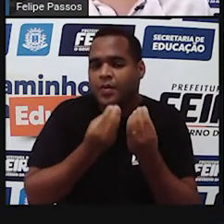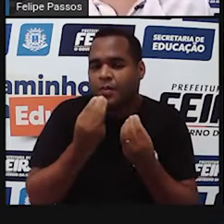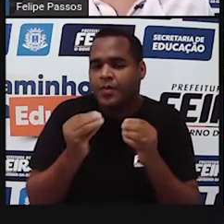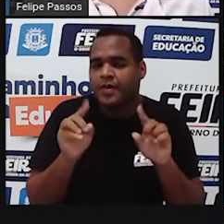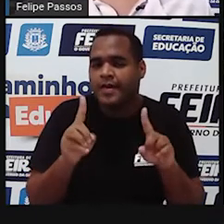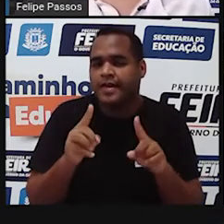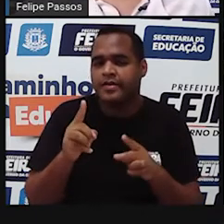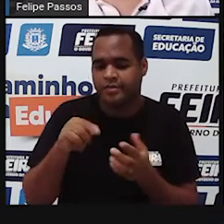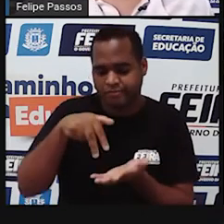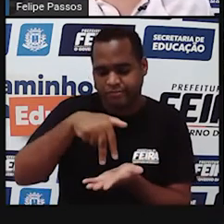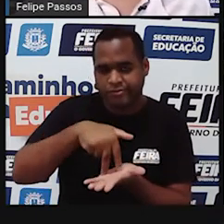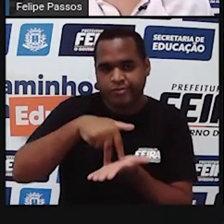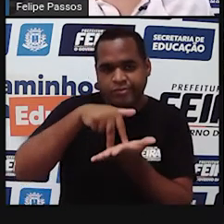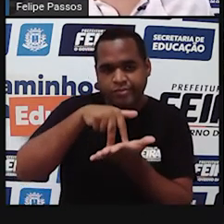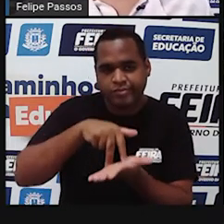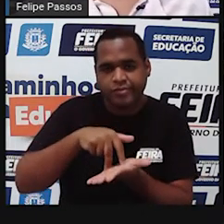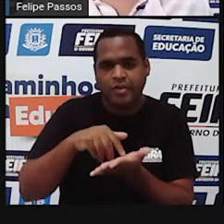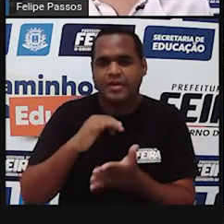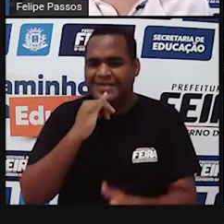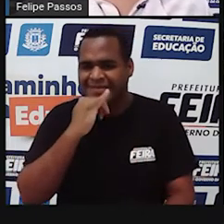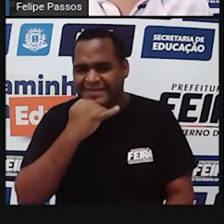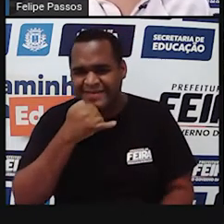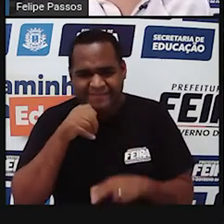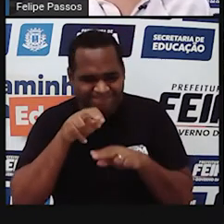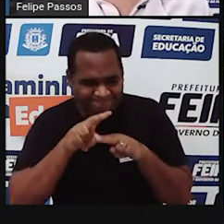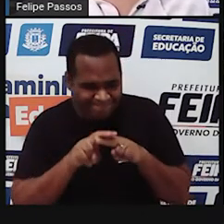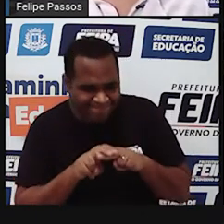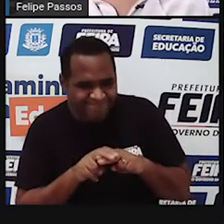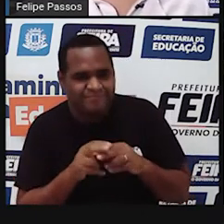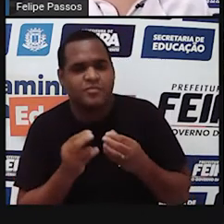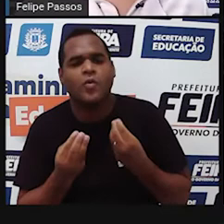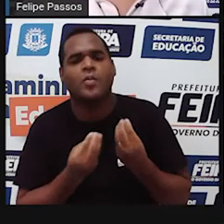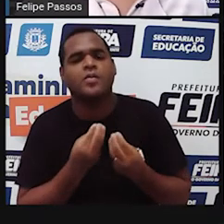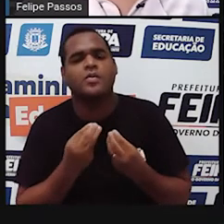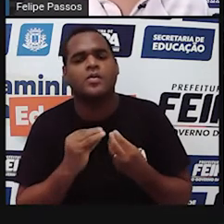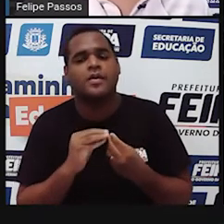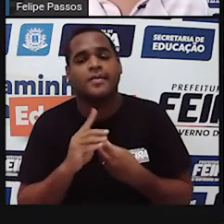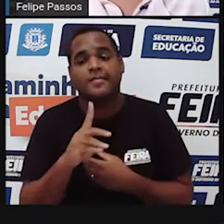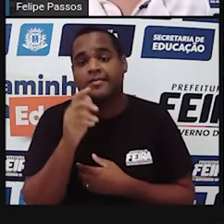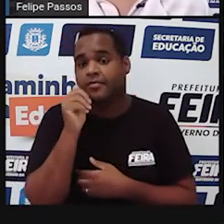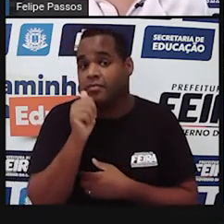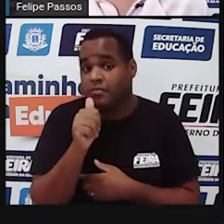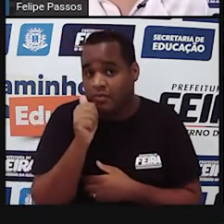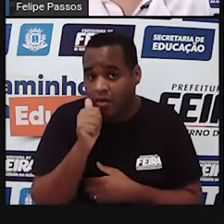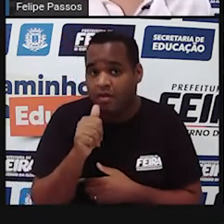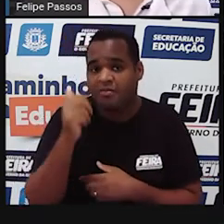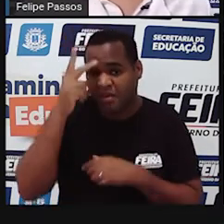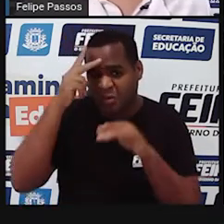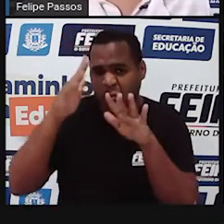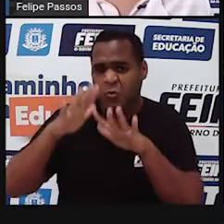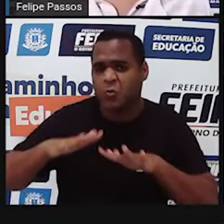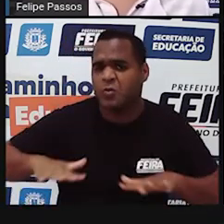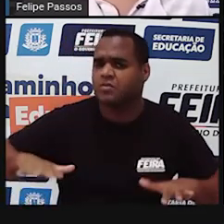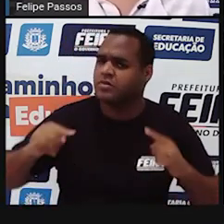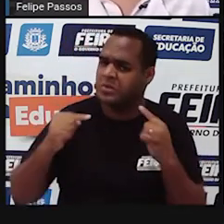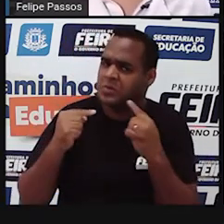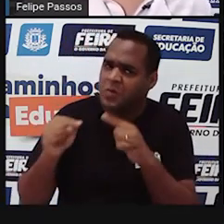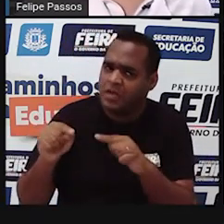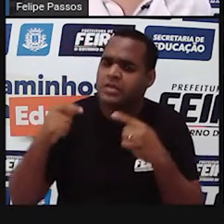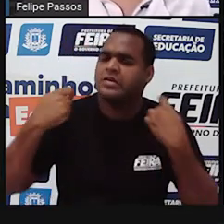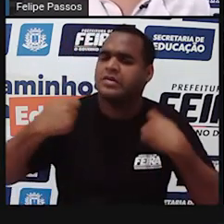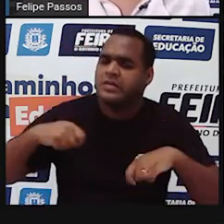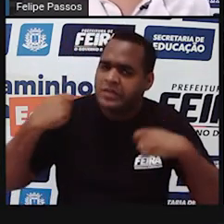balança. Então, as mulheres, por diversas questões, elas são pressionadas a atingir um corpo, muitas